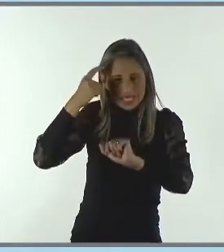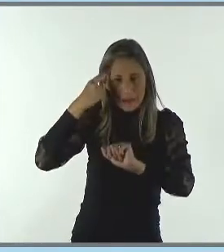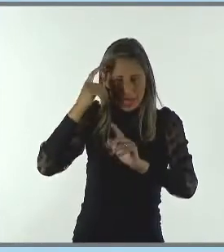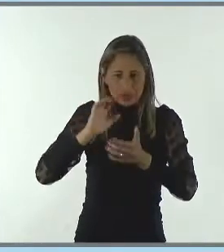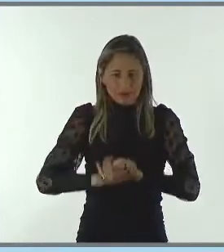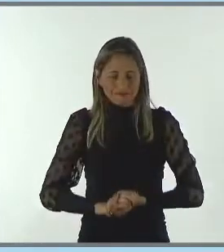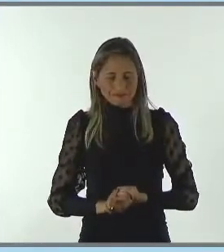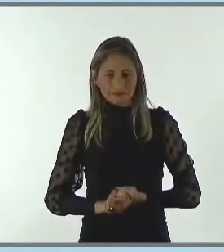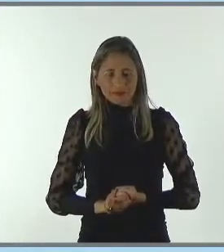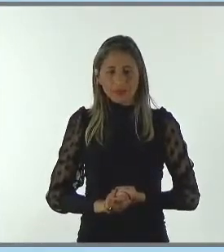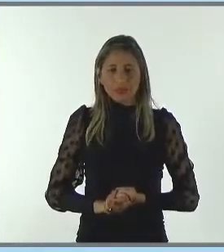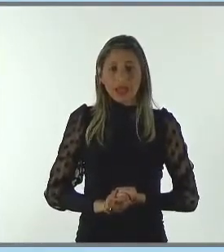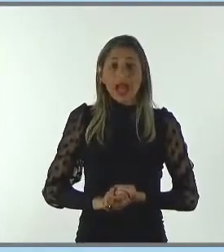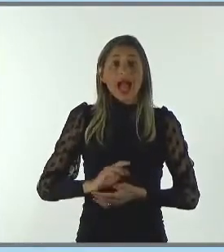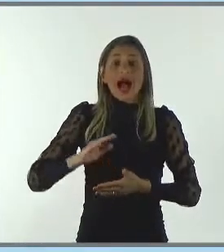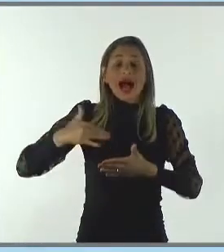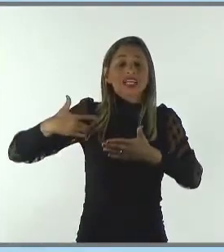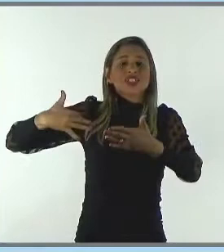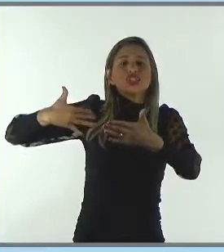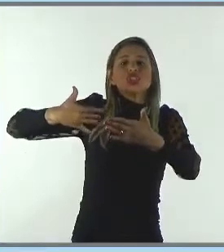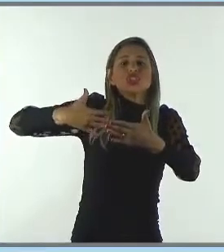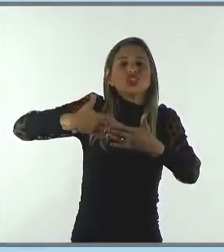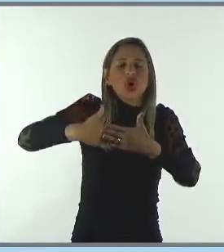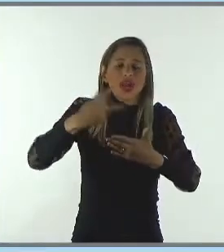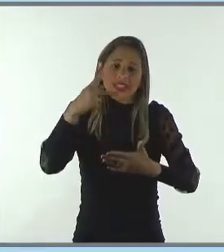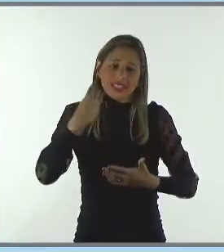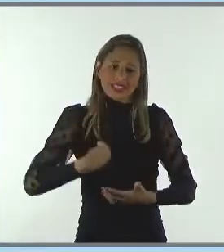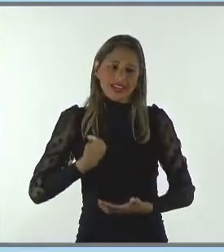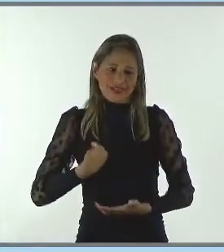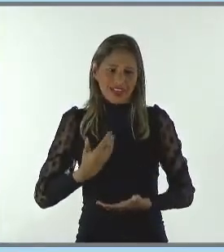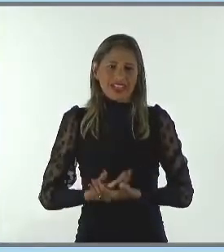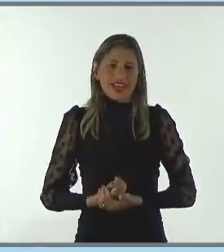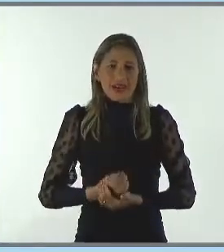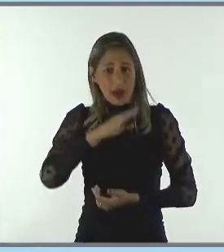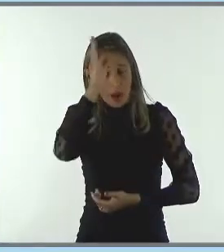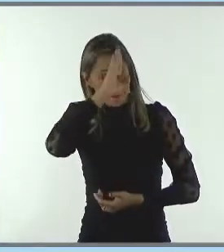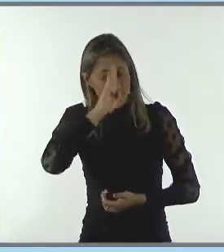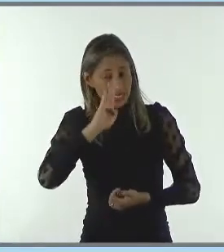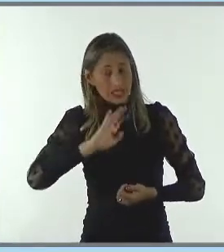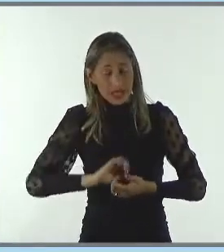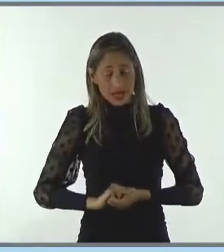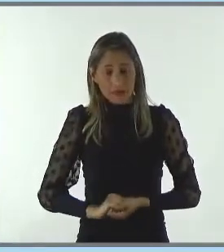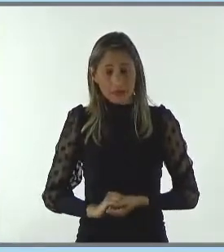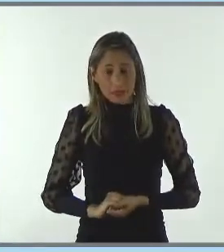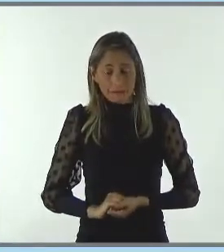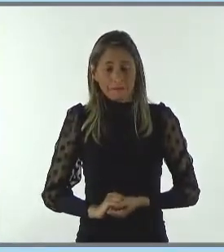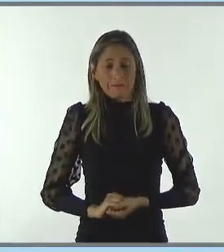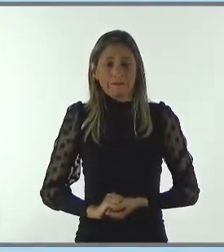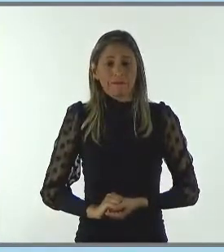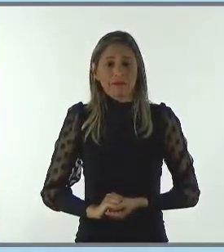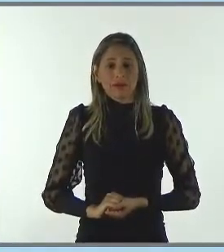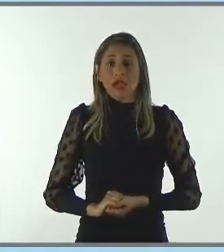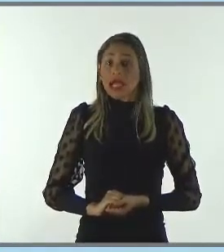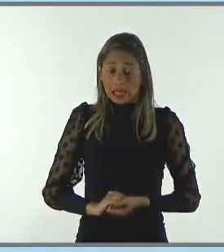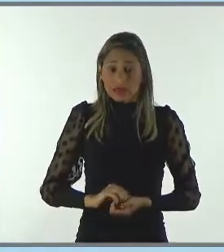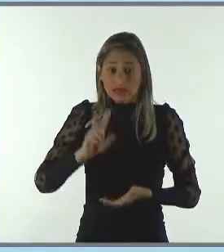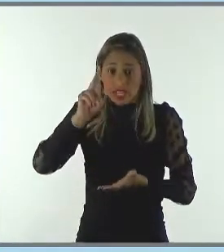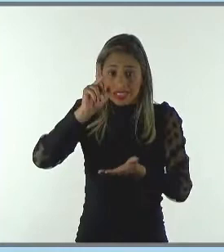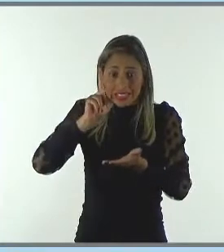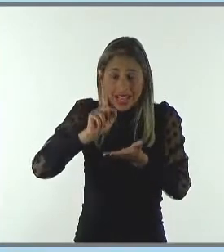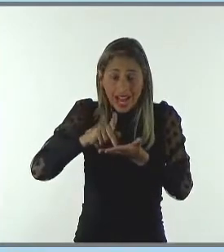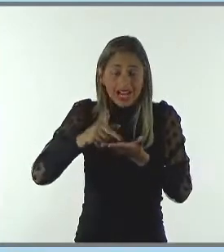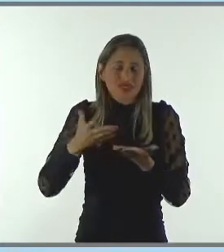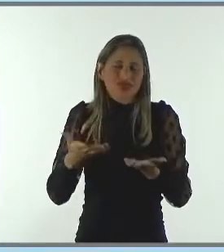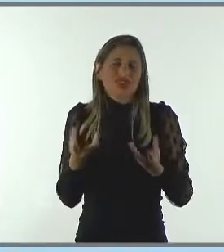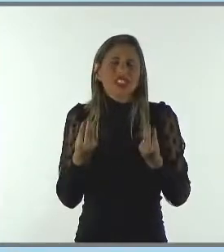pensar a trajetória da Masa no contexto da historiografia editorial brasileira, que é francamente